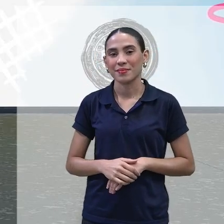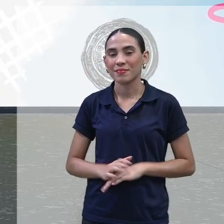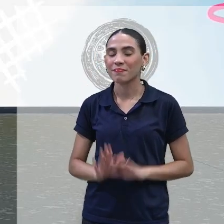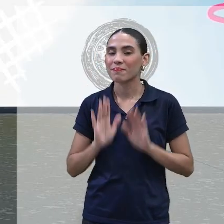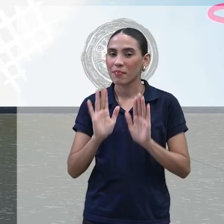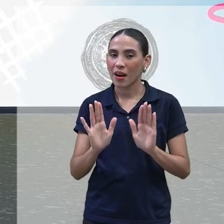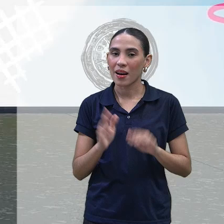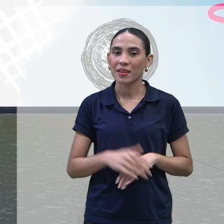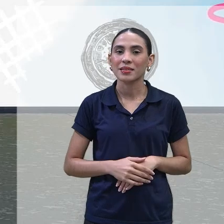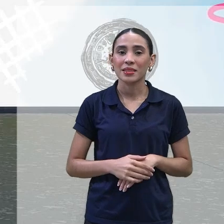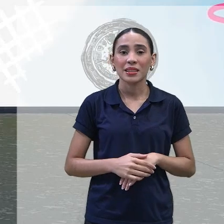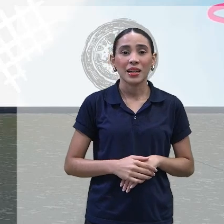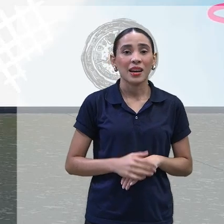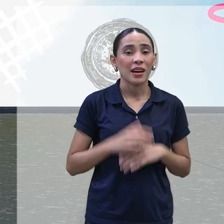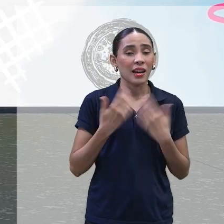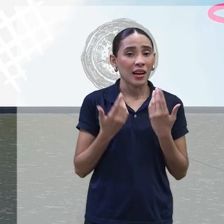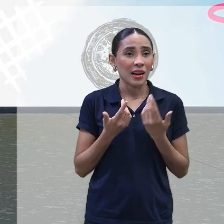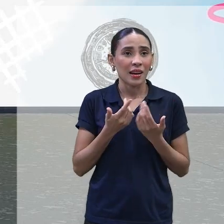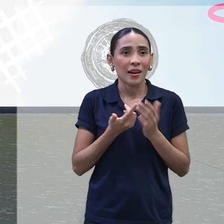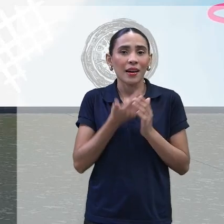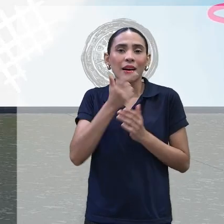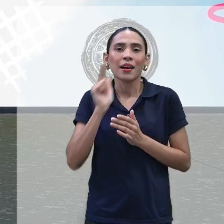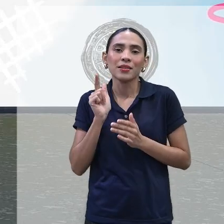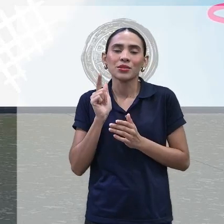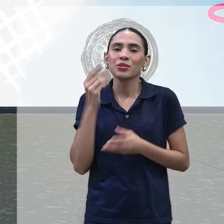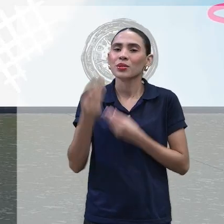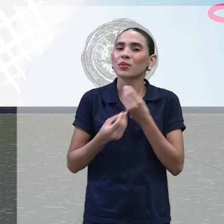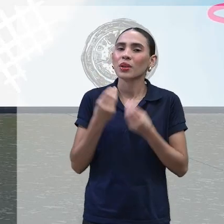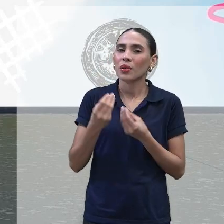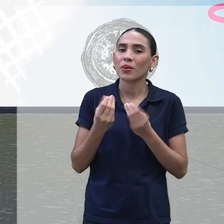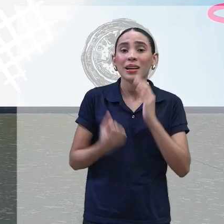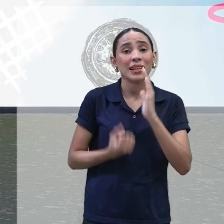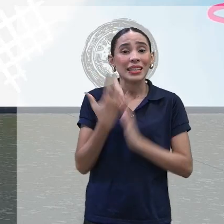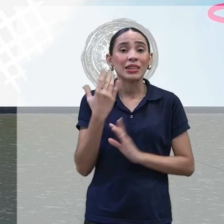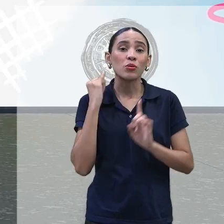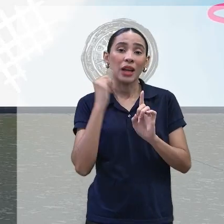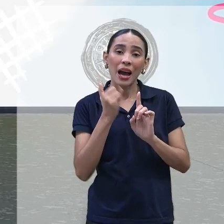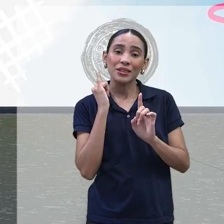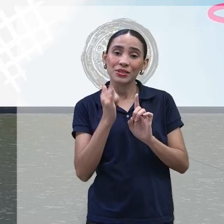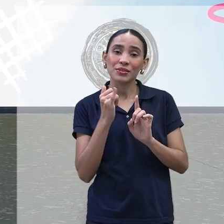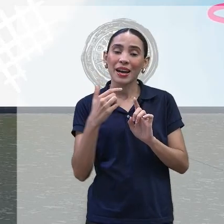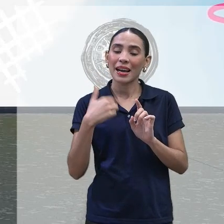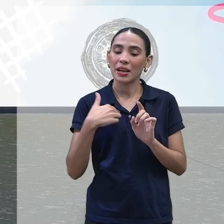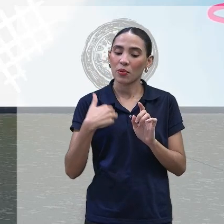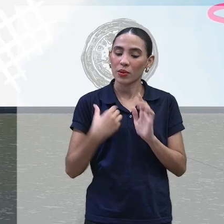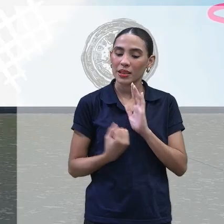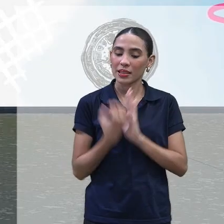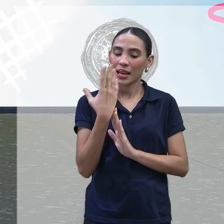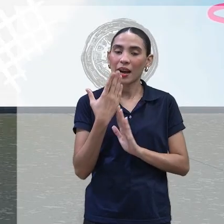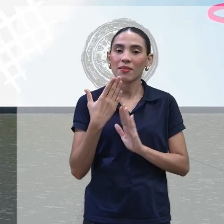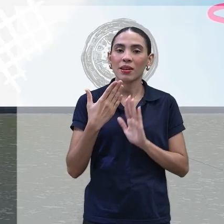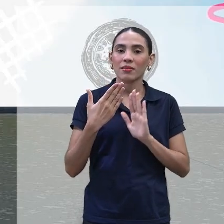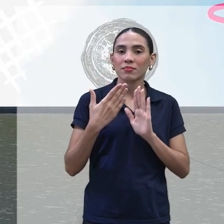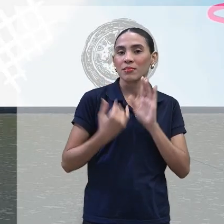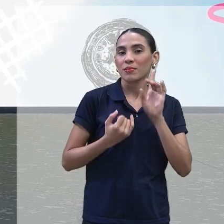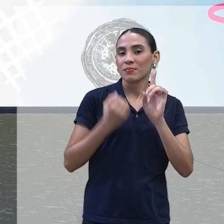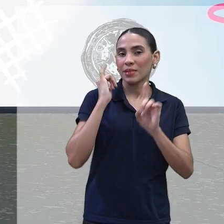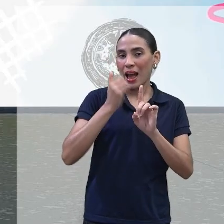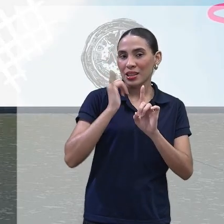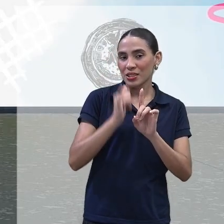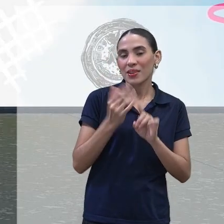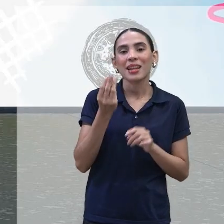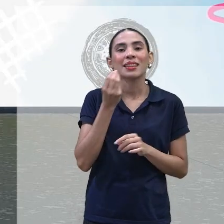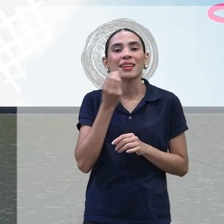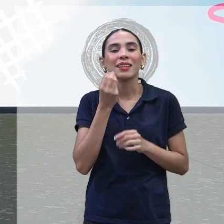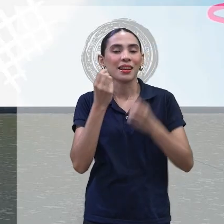primeiro momento não sabia como explicar, o que eu faço? Eu crio uma narrativa. Eu criava uma narrativa para explicar isso daí.